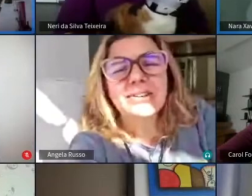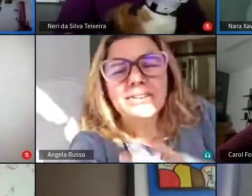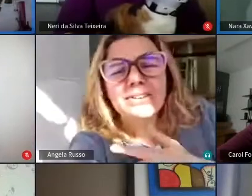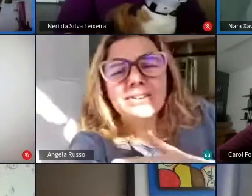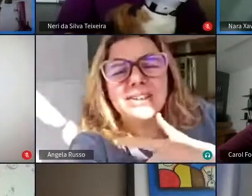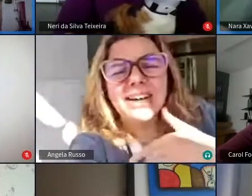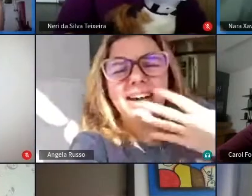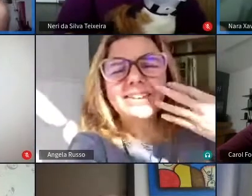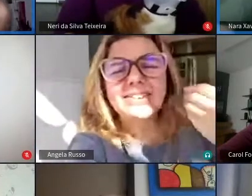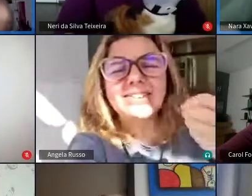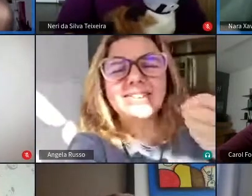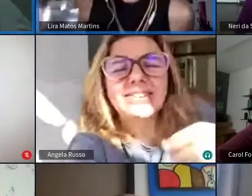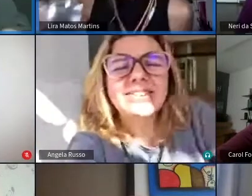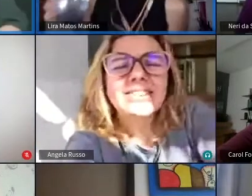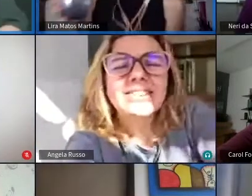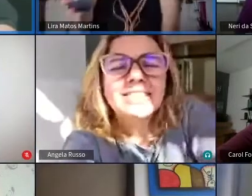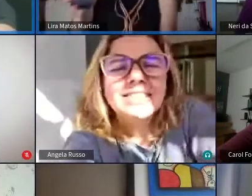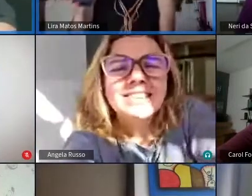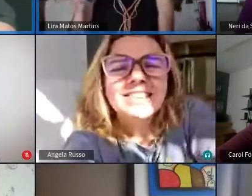Deus.